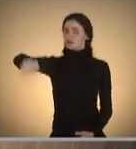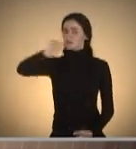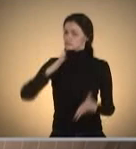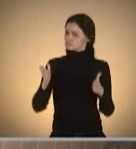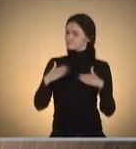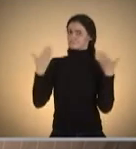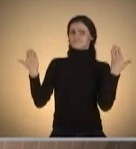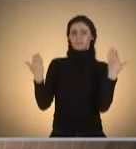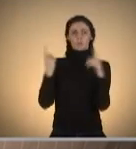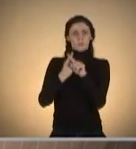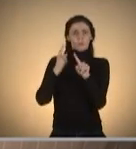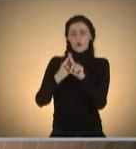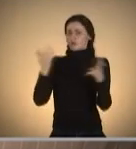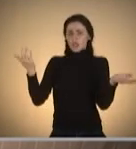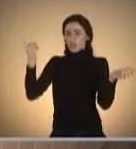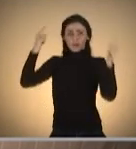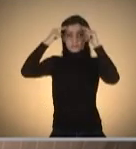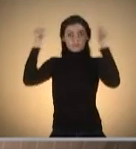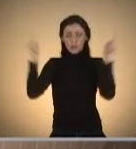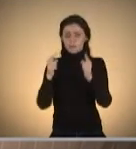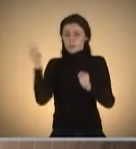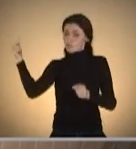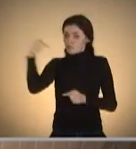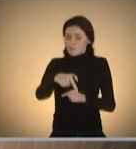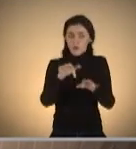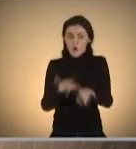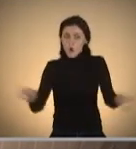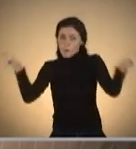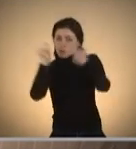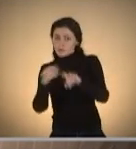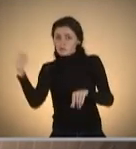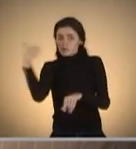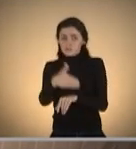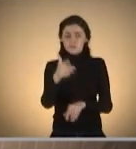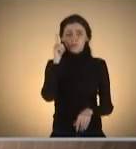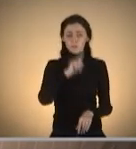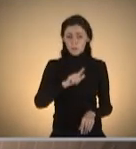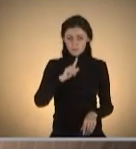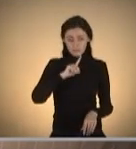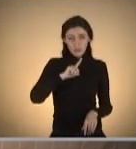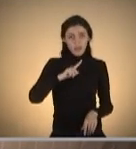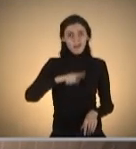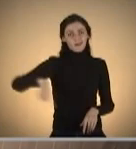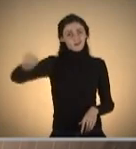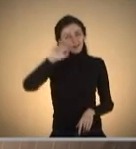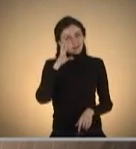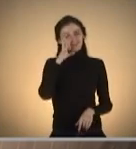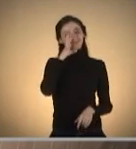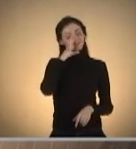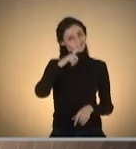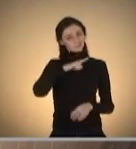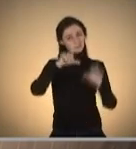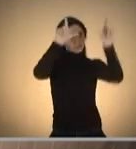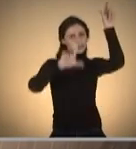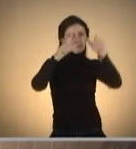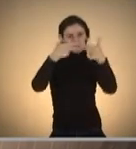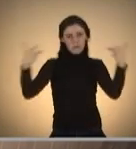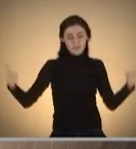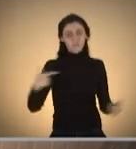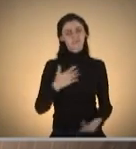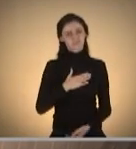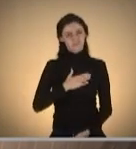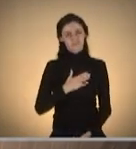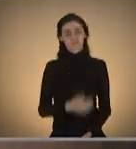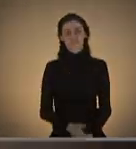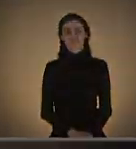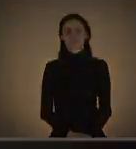surpresa. Primeiro porque a gente jamais esperava que tão cedo as escolas fossem ser